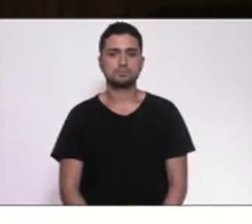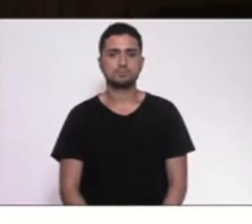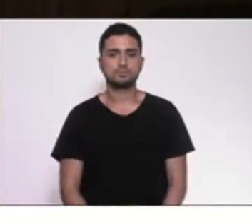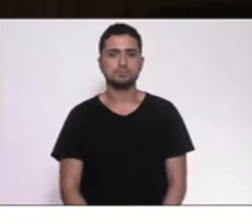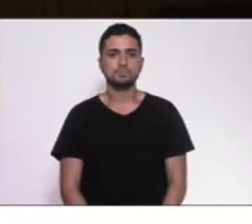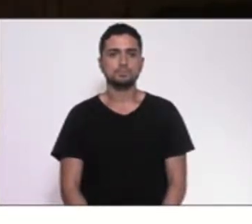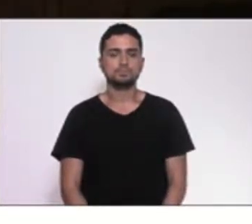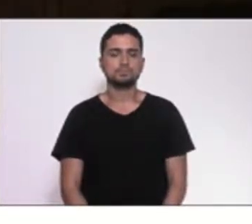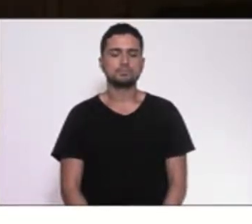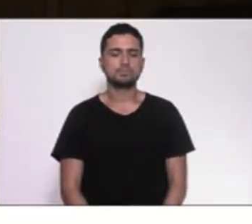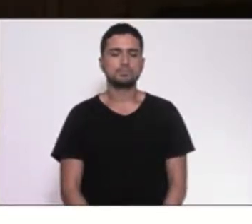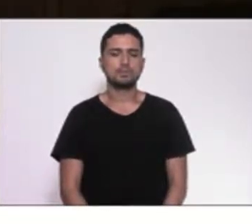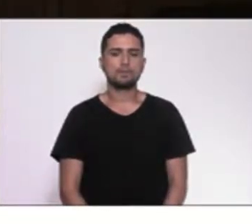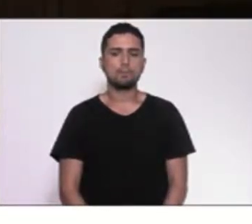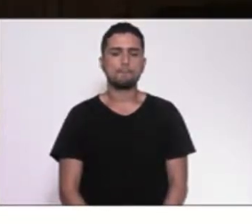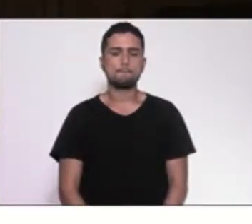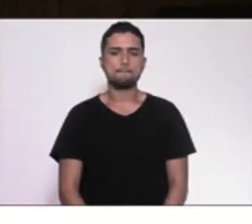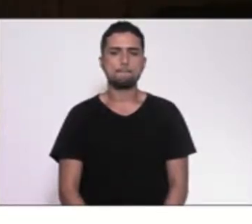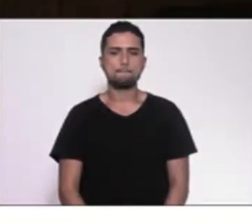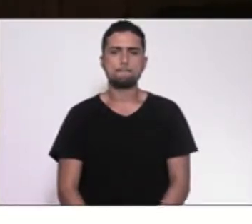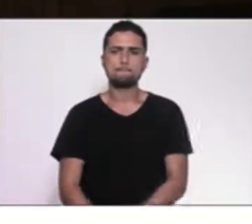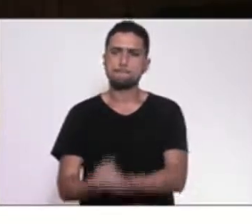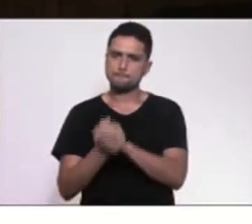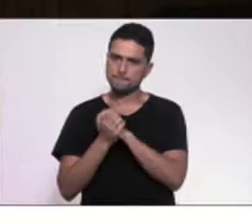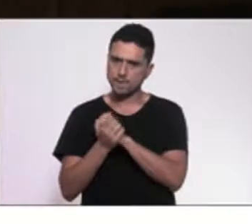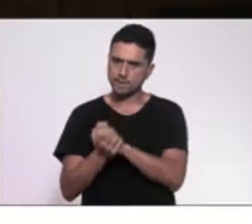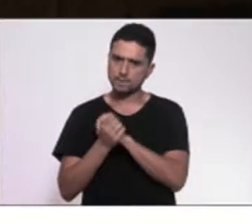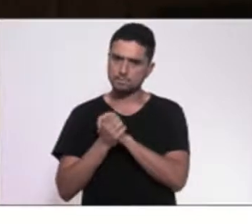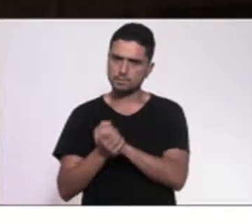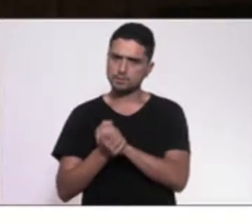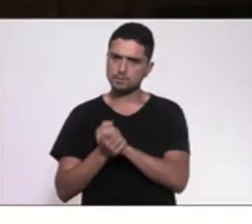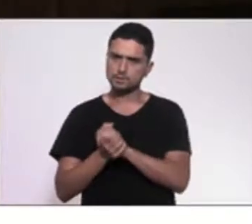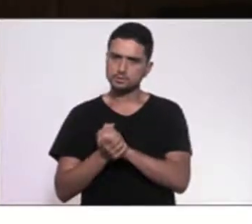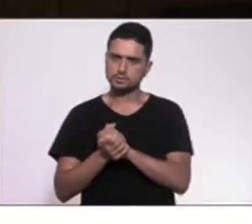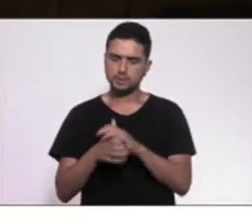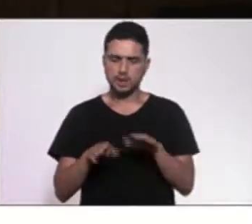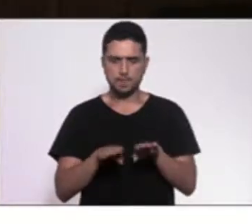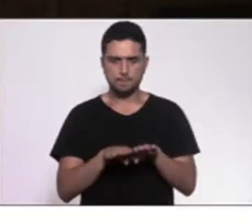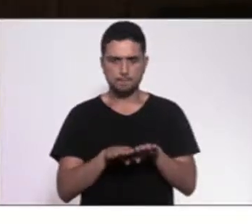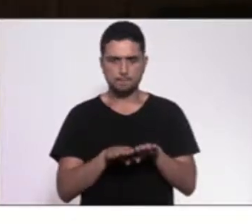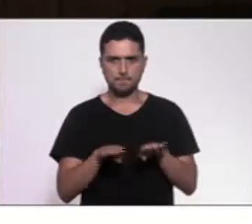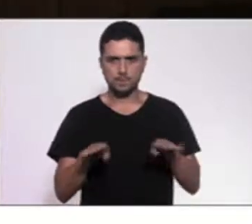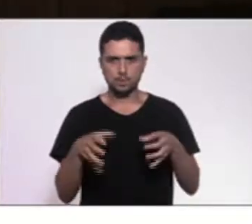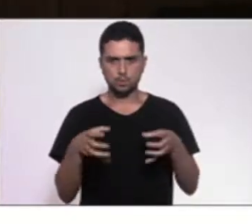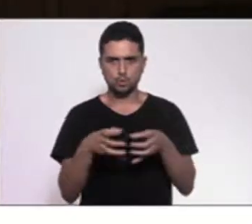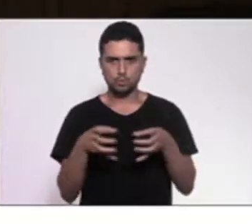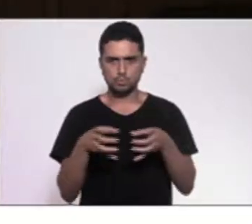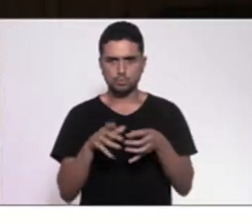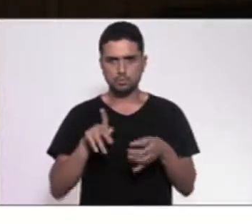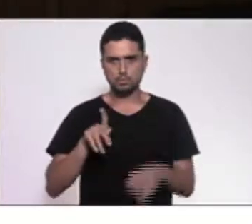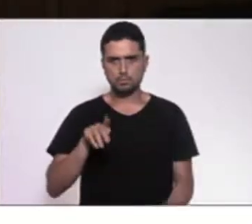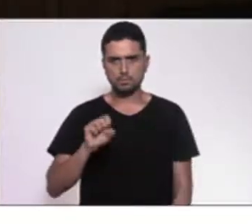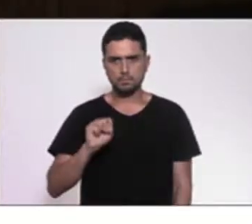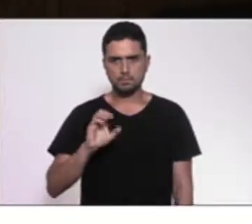e parabenizo a bancada do PSOL,